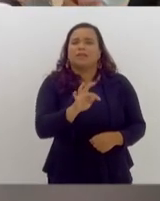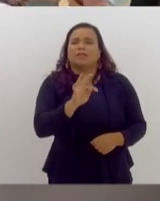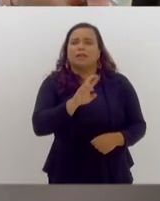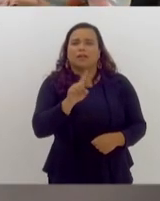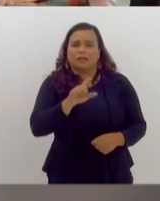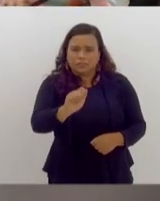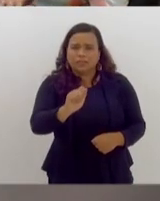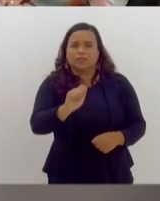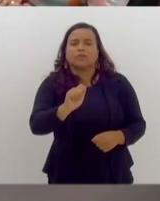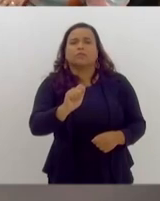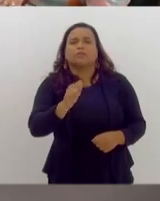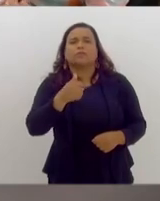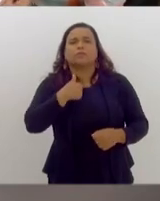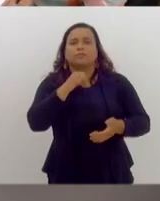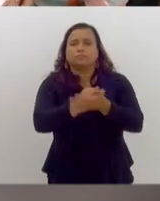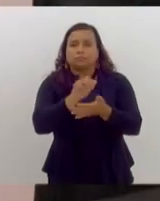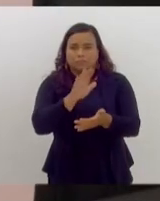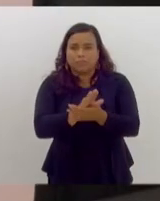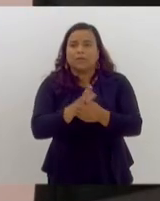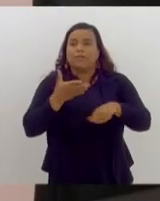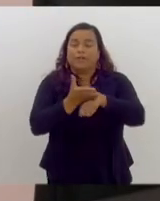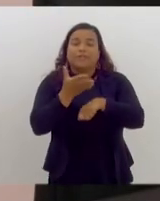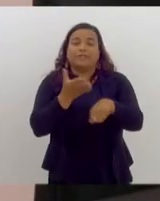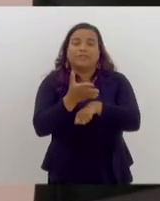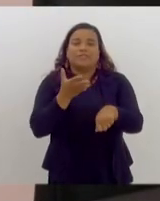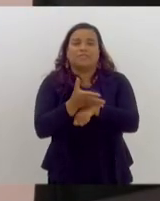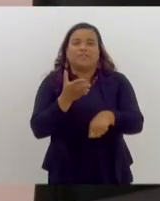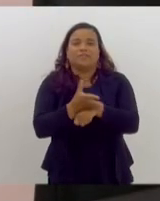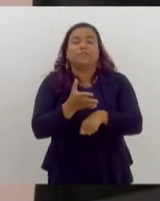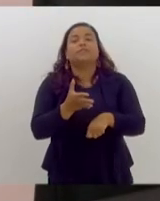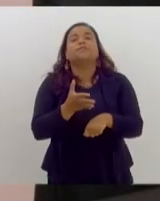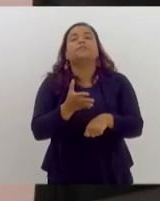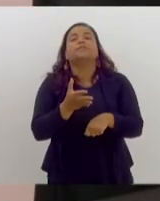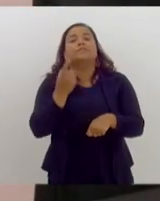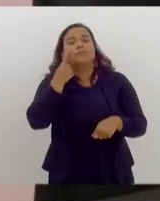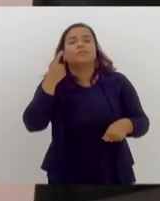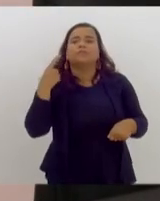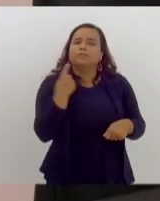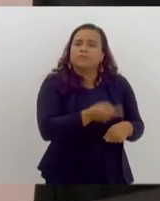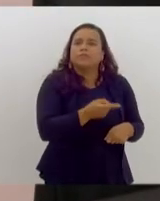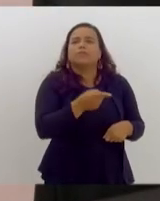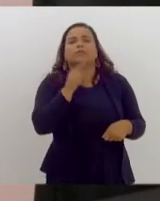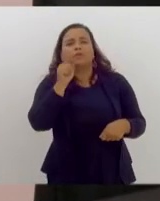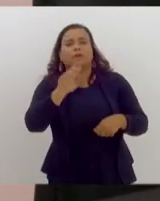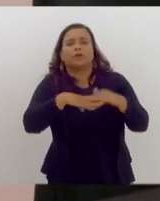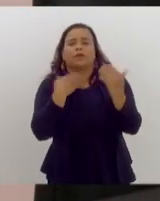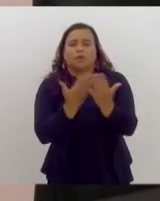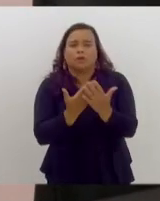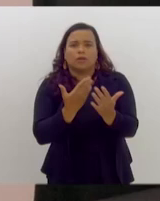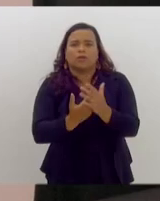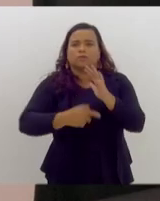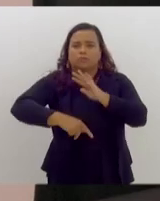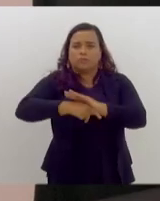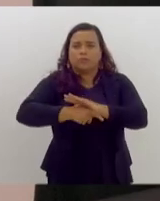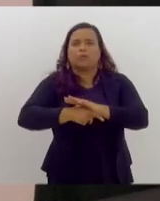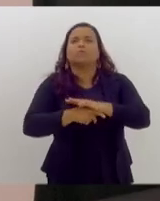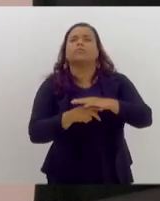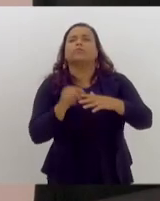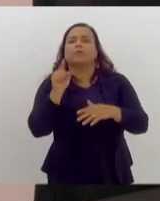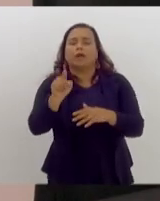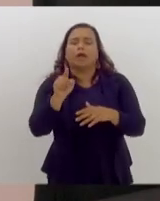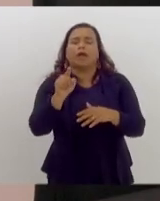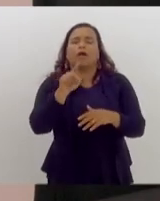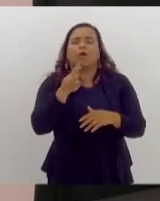Eu registro que esteve participando conosco o professor Johnny Carla Baião, do Colégio de Aplicação da UERJ. Pelo que eu estou acompanhando